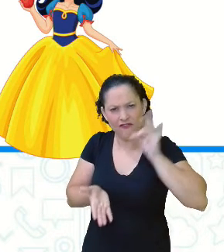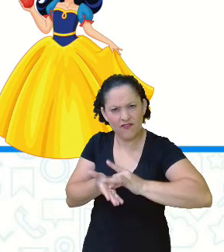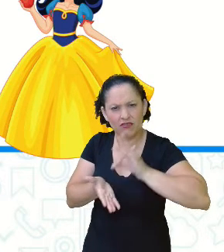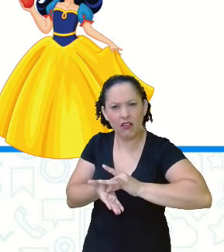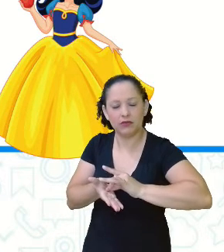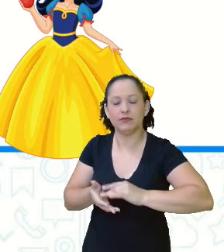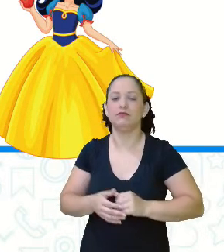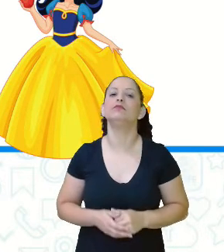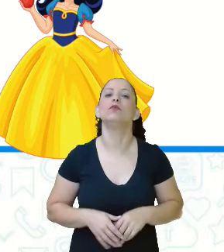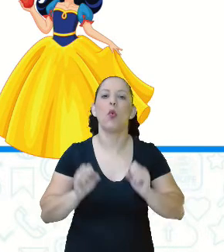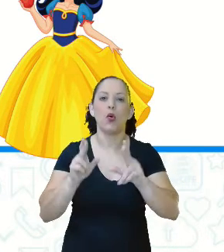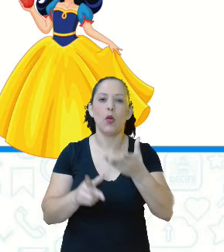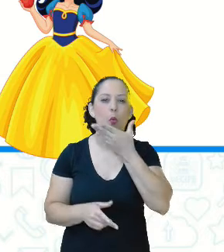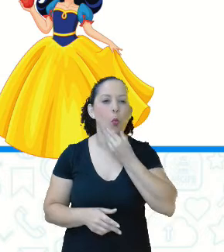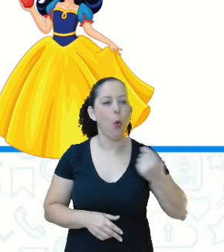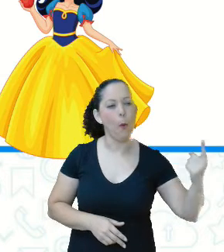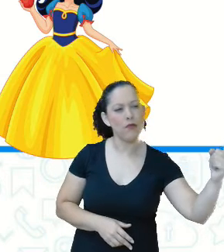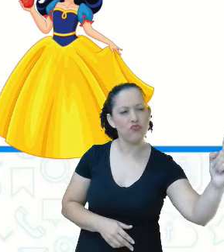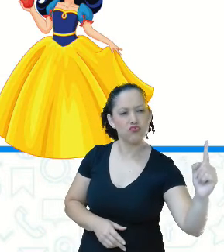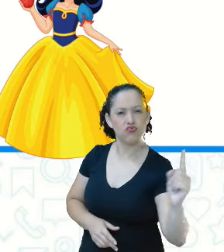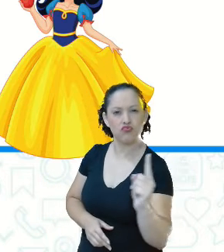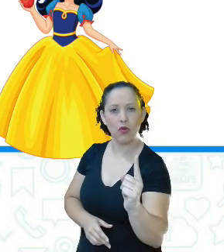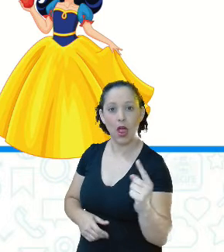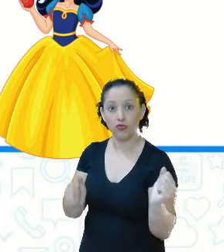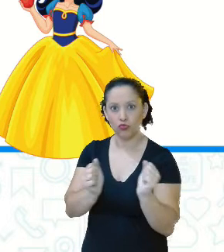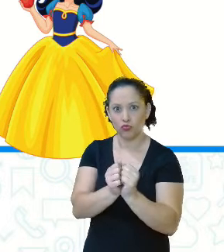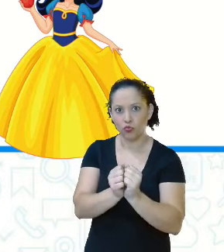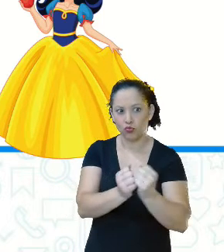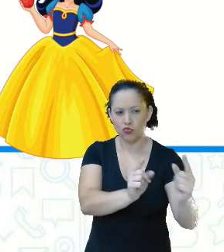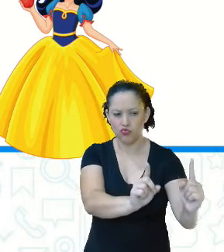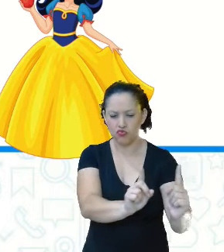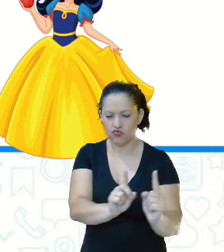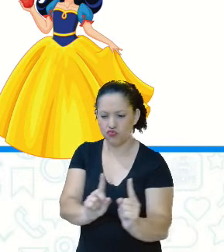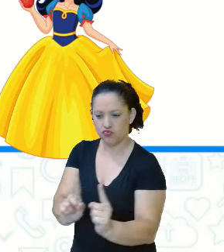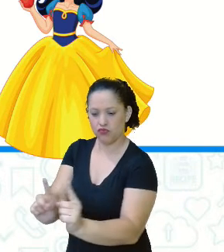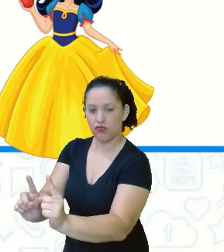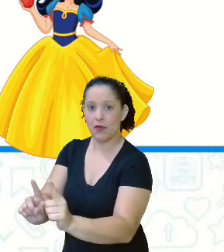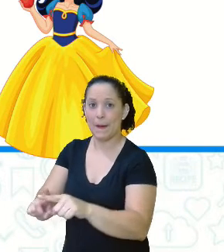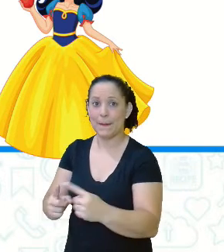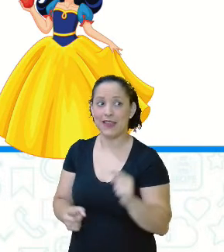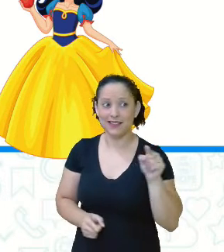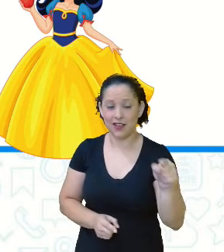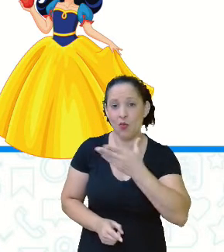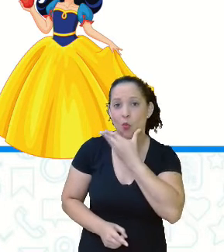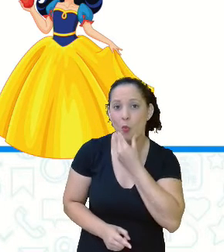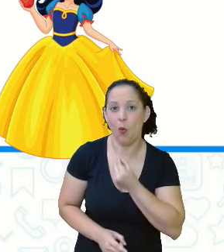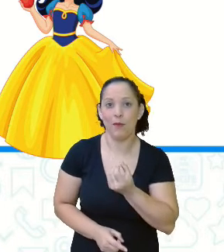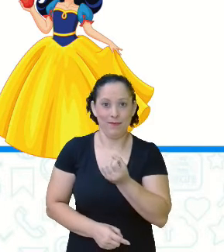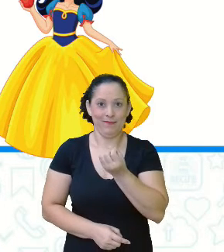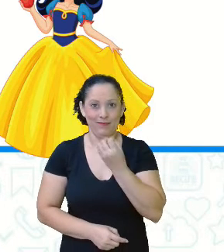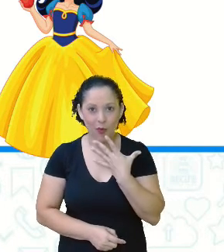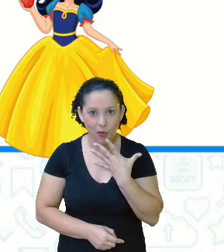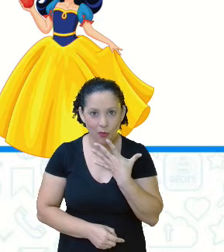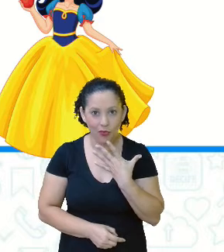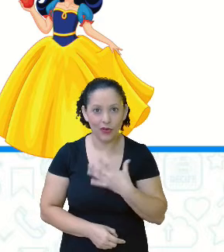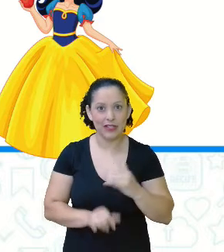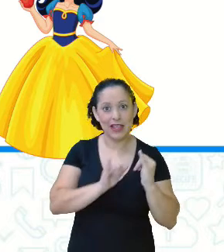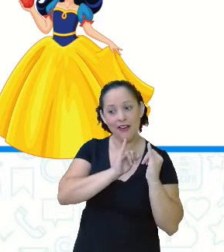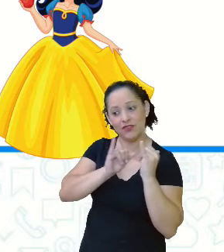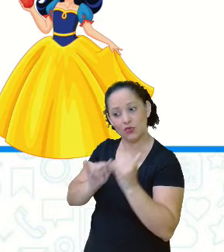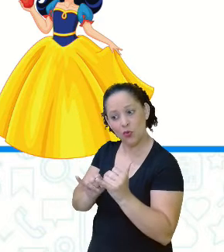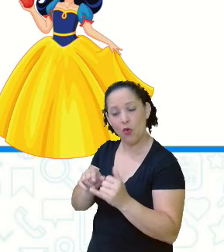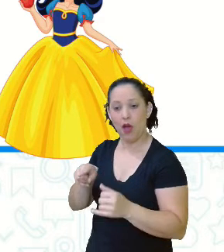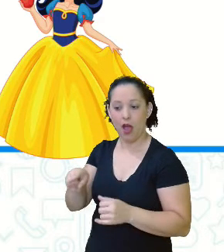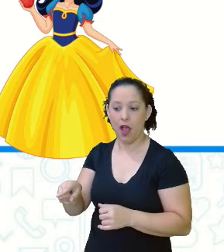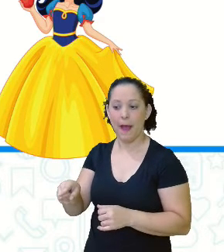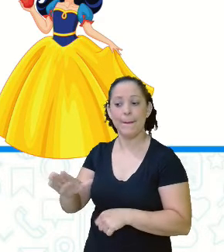o caçador, com a Branca de Neve para a floresta. Só que ele era muito bom, e por isso avisou a menina